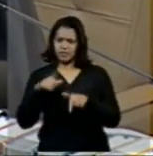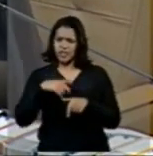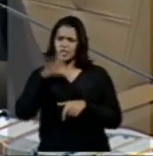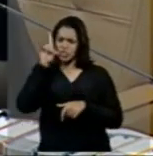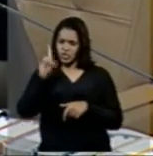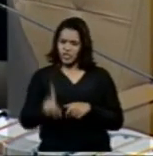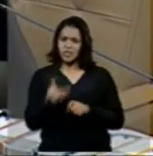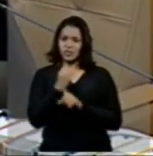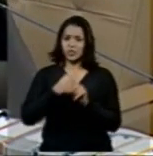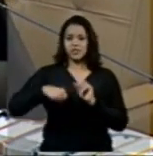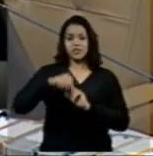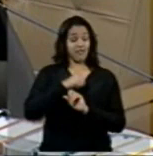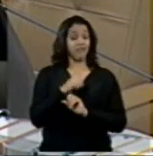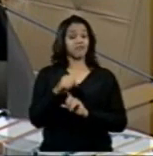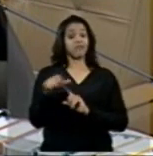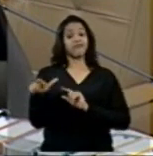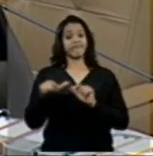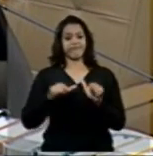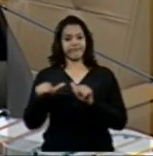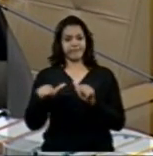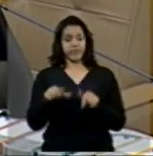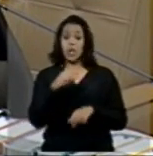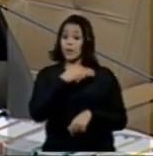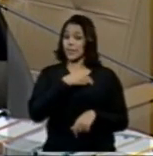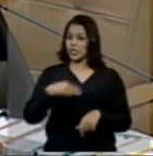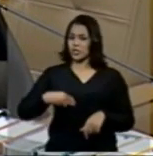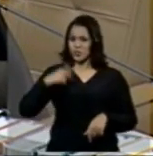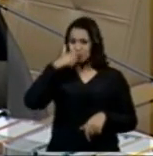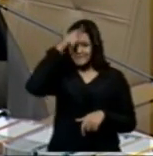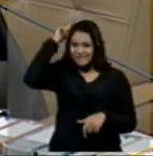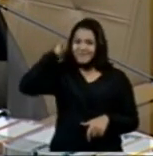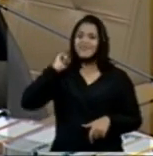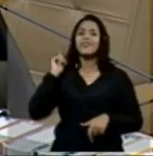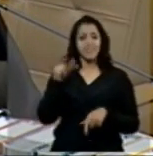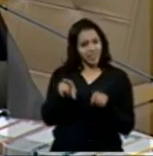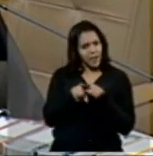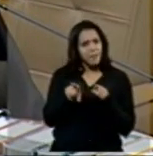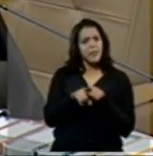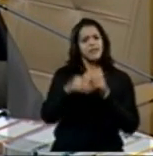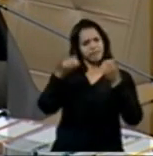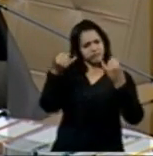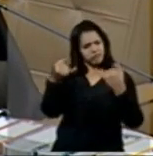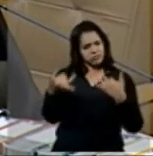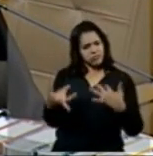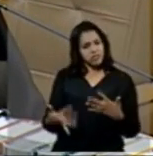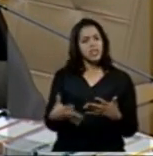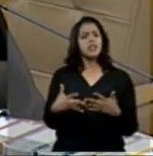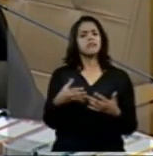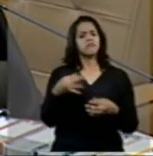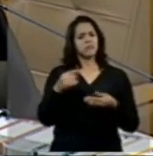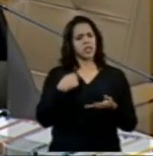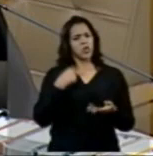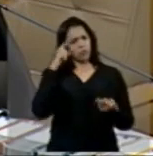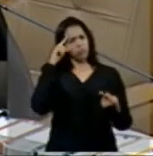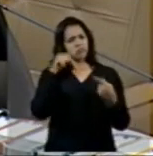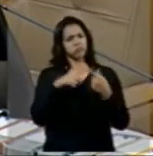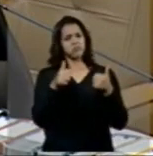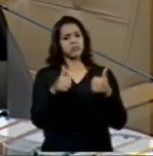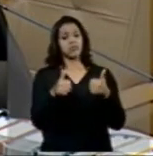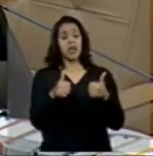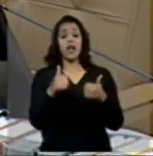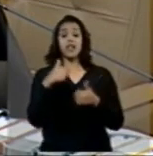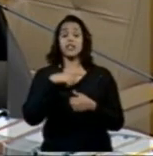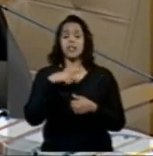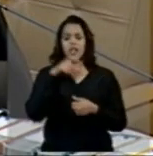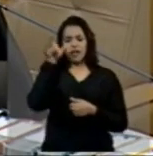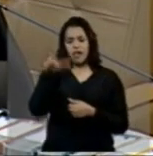sociais trabalhistas. O ministro Alexandre destacou esse ponto com toda a pertinência, estendendo para além dos